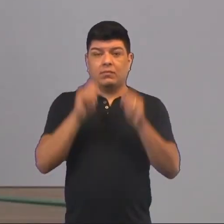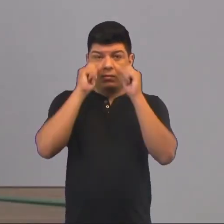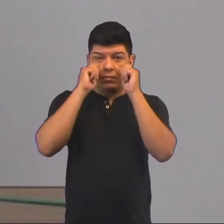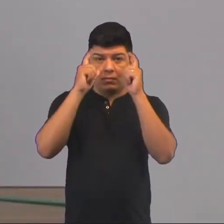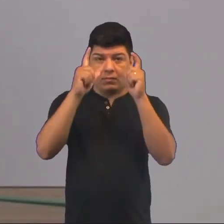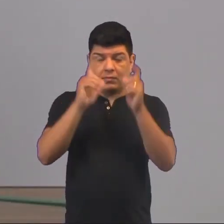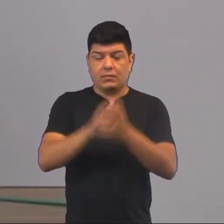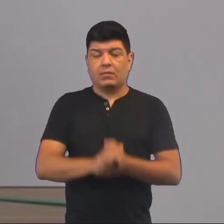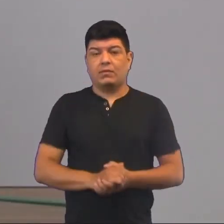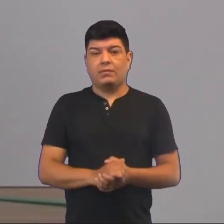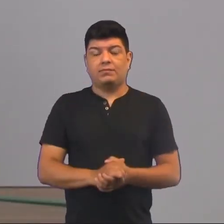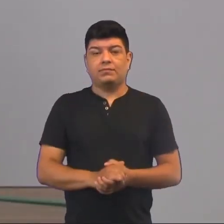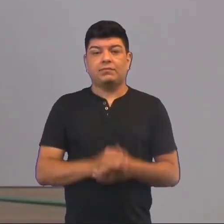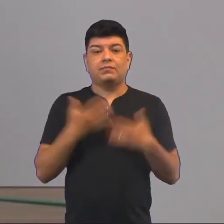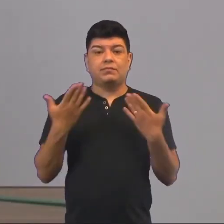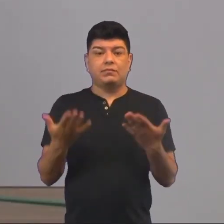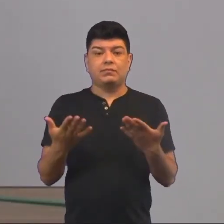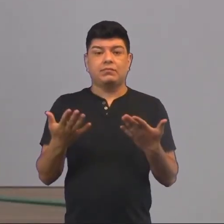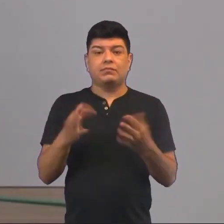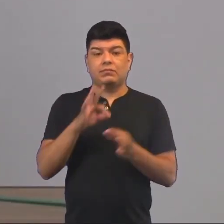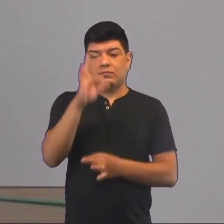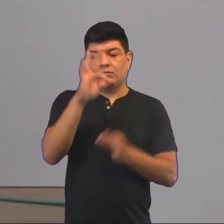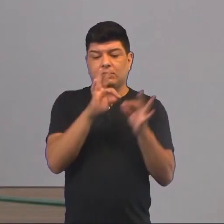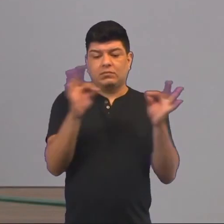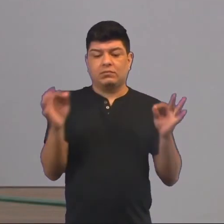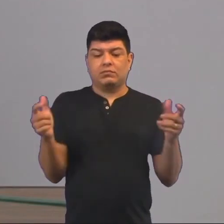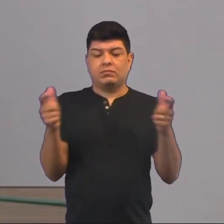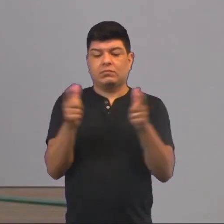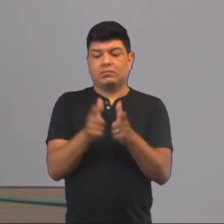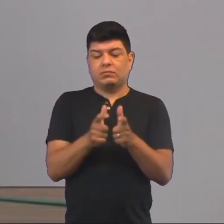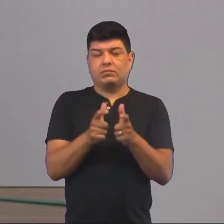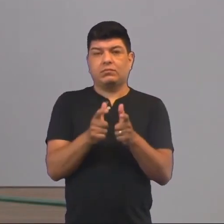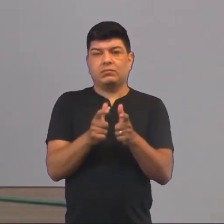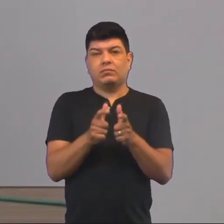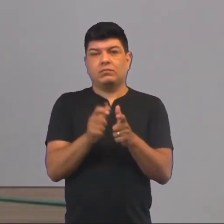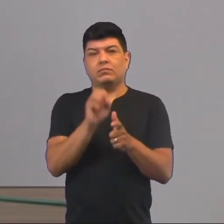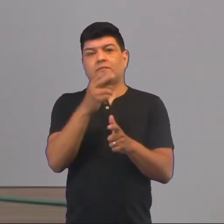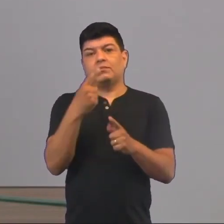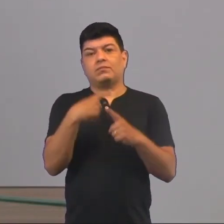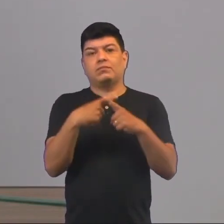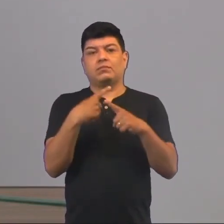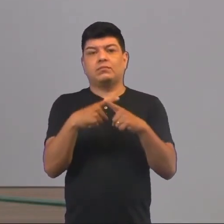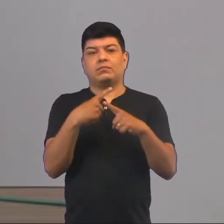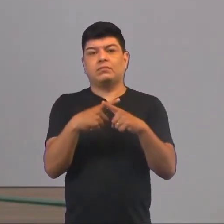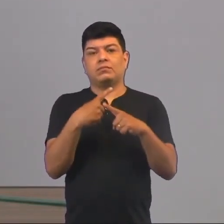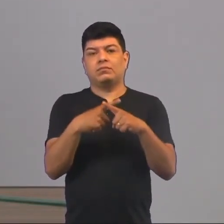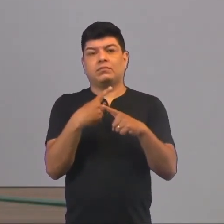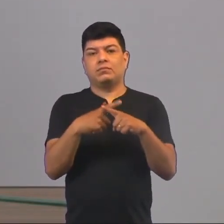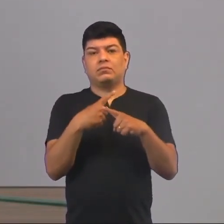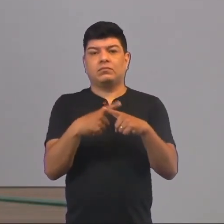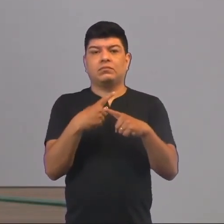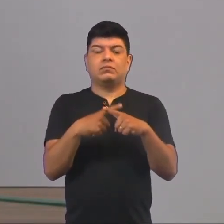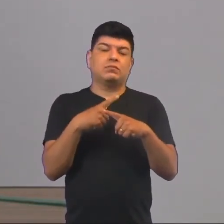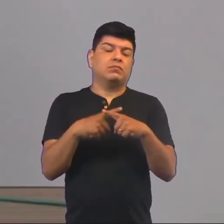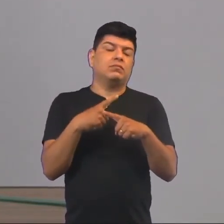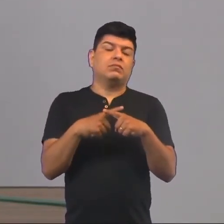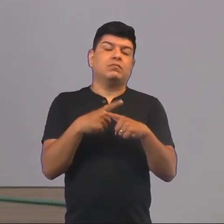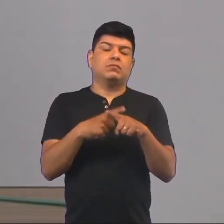ter que ficar atento quais são as dimensões que vão ter que ser reduzidas ou multiplicadas, ou aumentadas. No